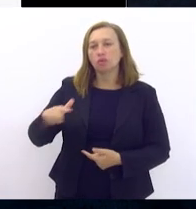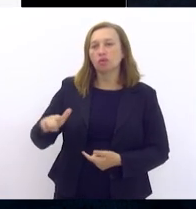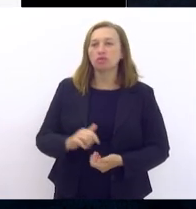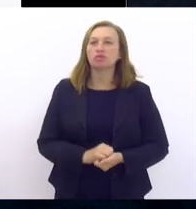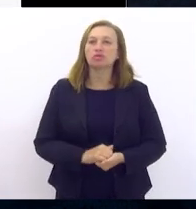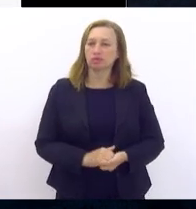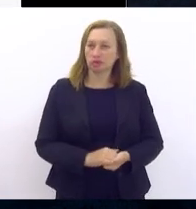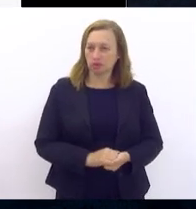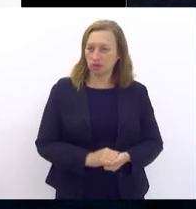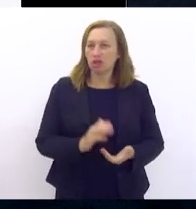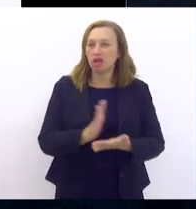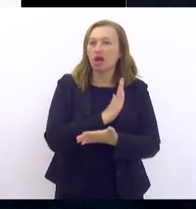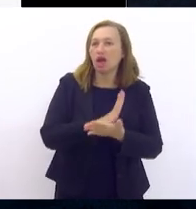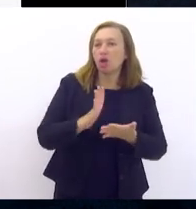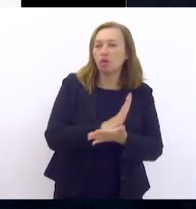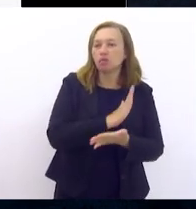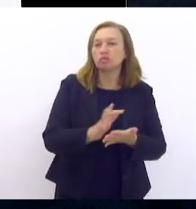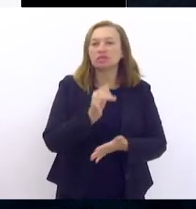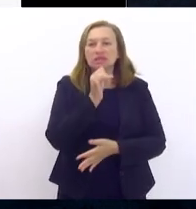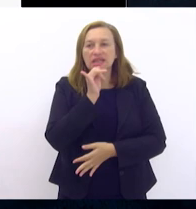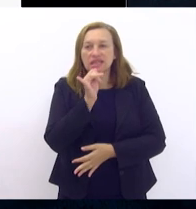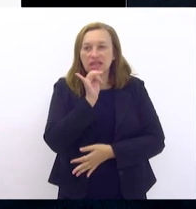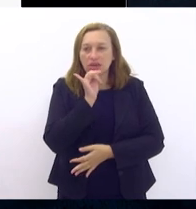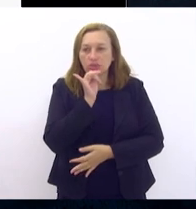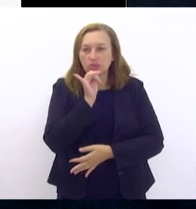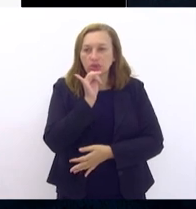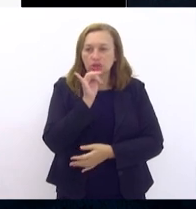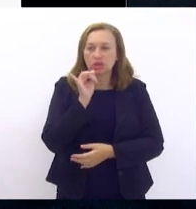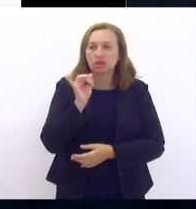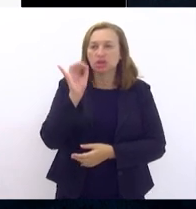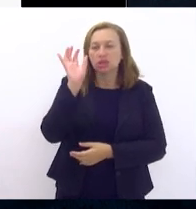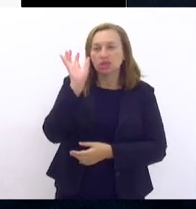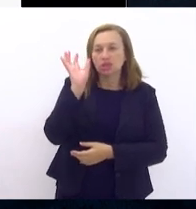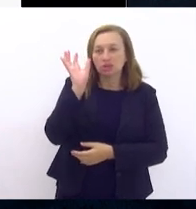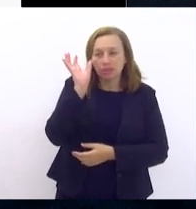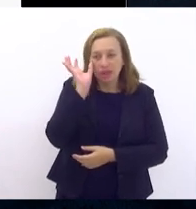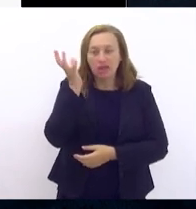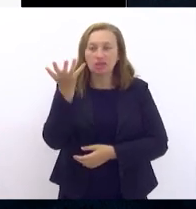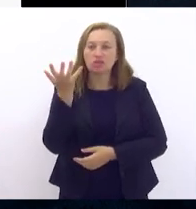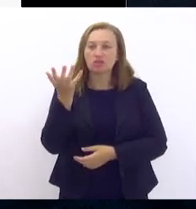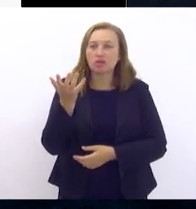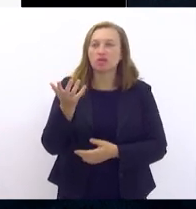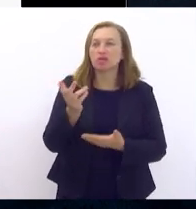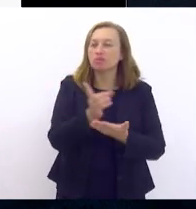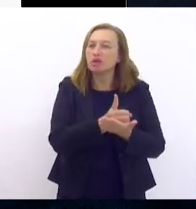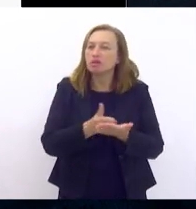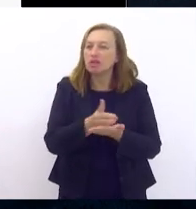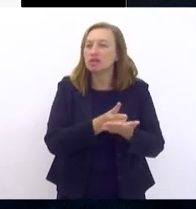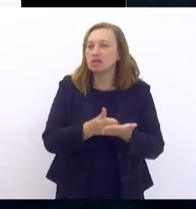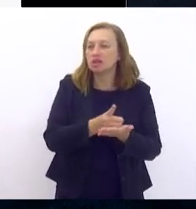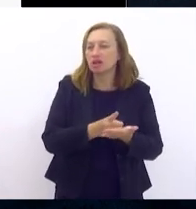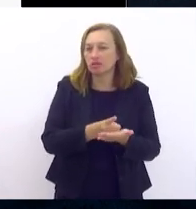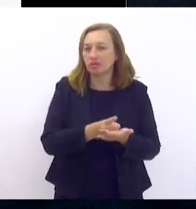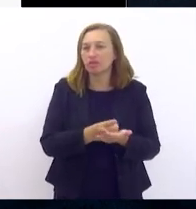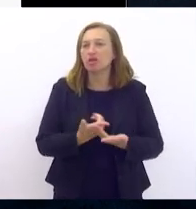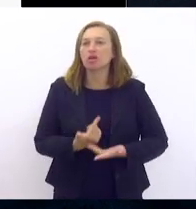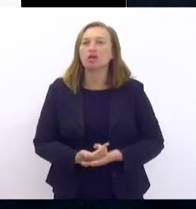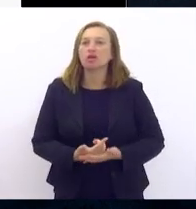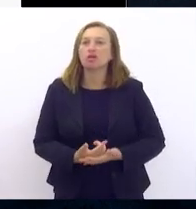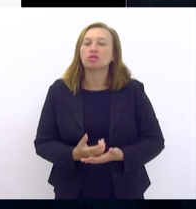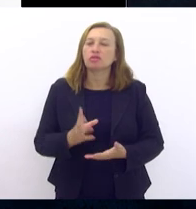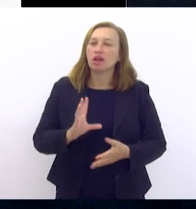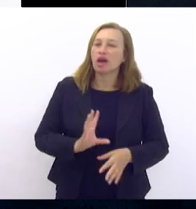são alguns exemplos de soluções que a gente desenvolveu pelo design trazendo quando a gente fala